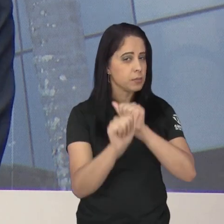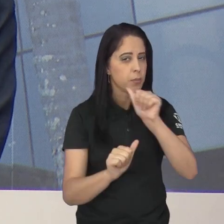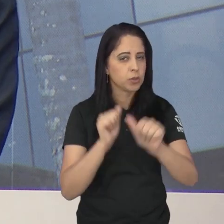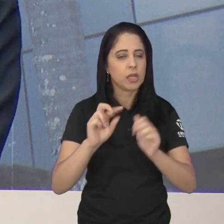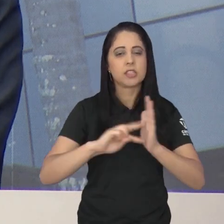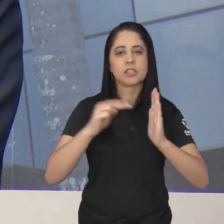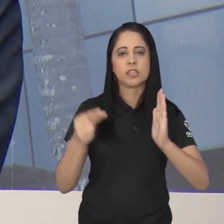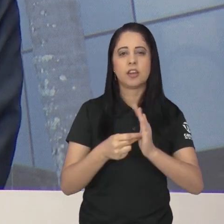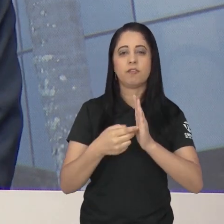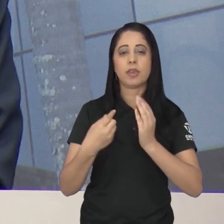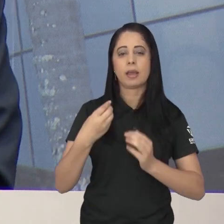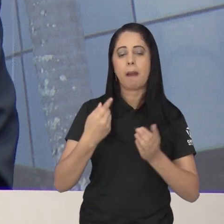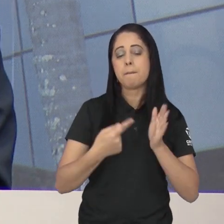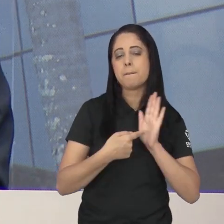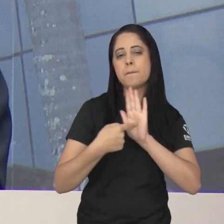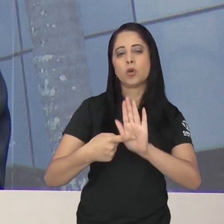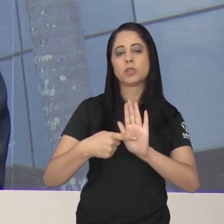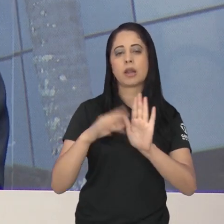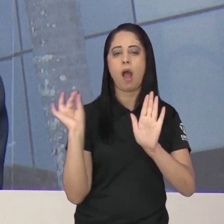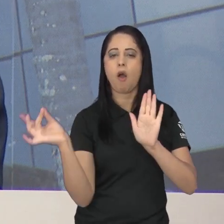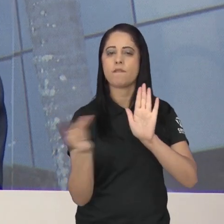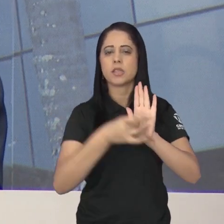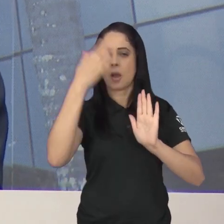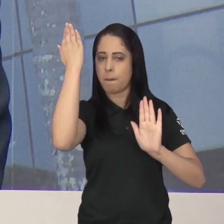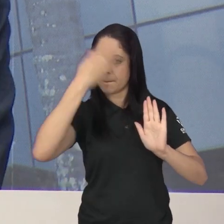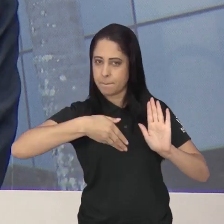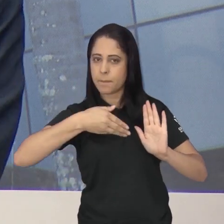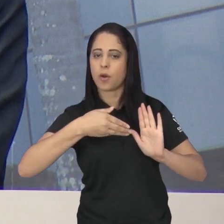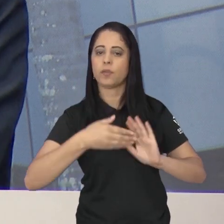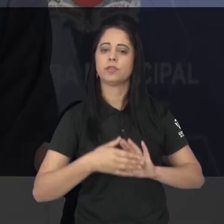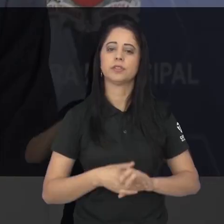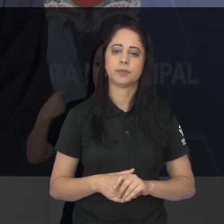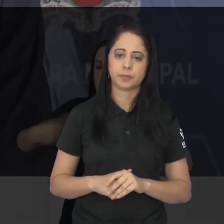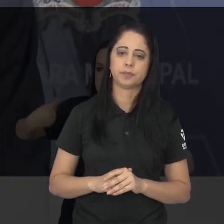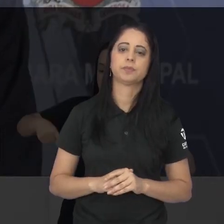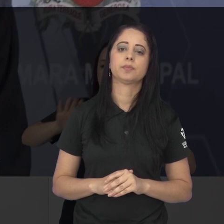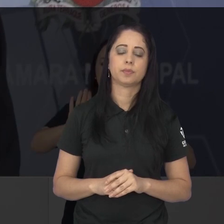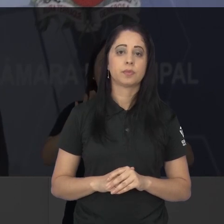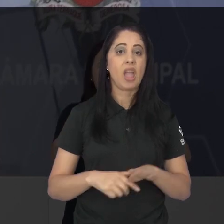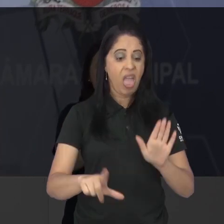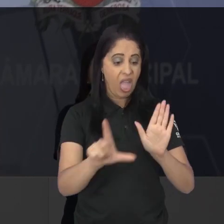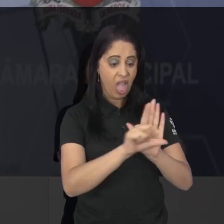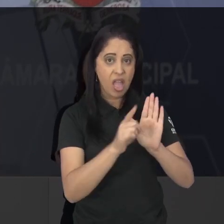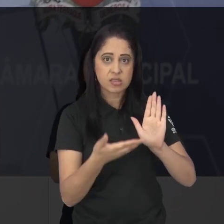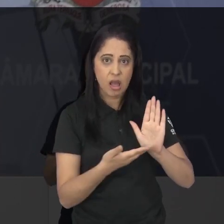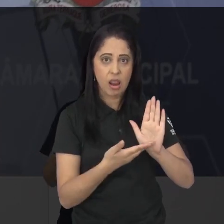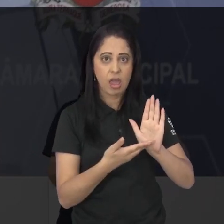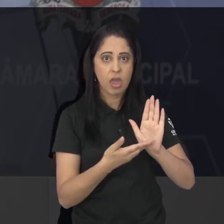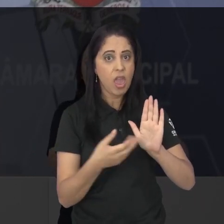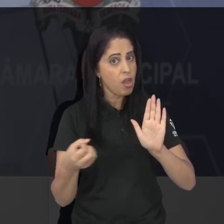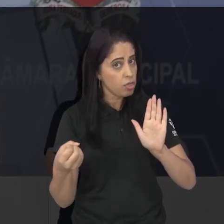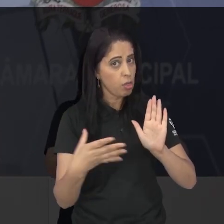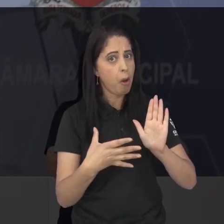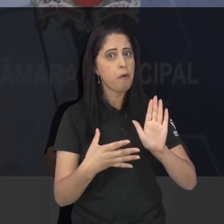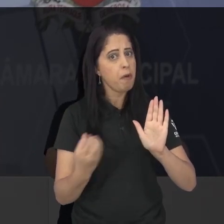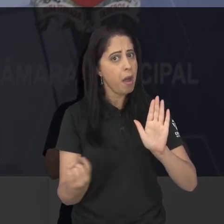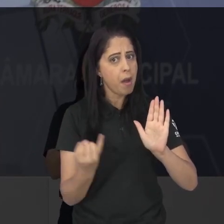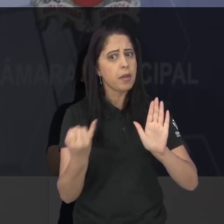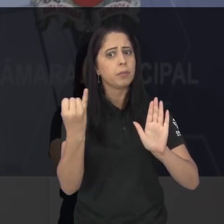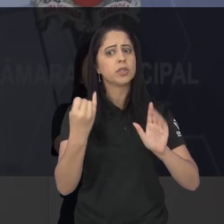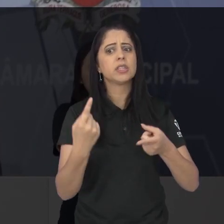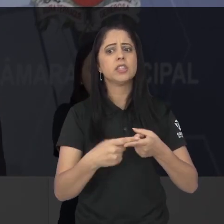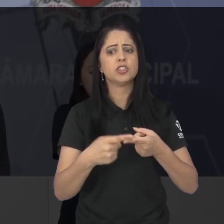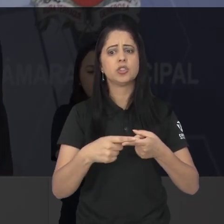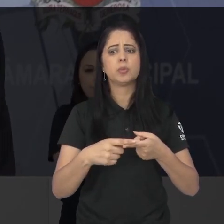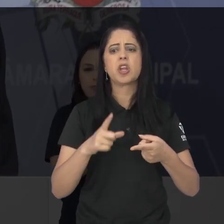mais transparência, adequam a legislação ao momento atual do país. Mas essa lei ela é muito moderna, realmente ela tem aí vários pontos